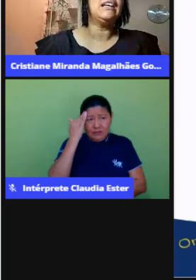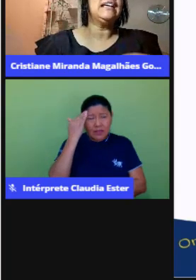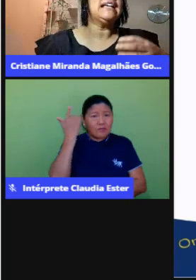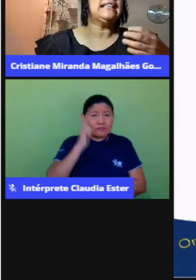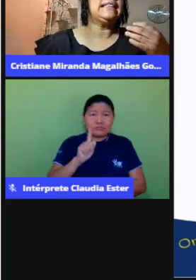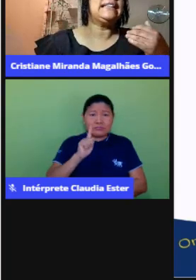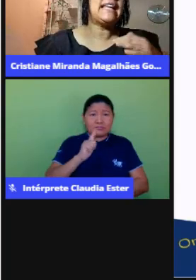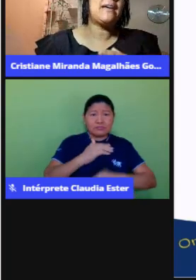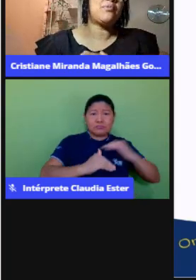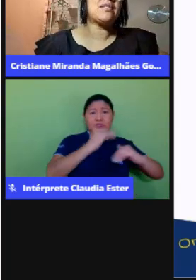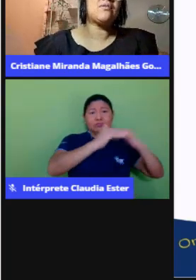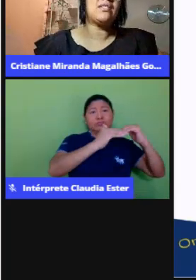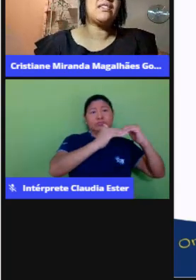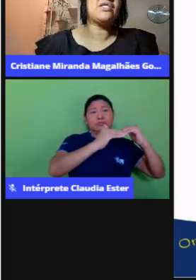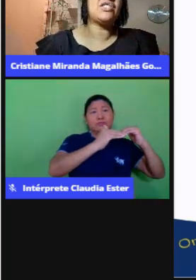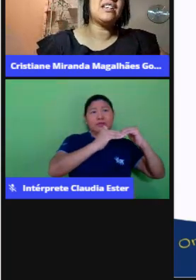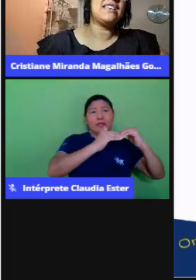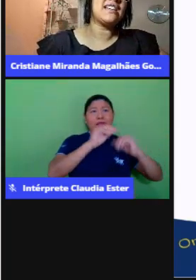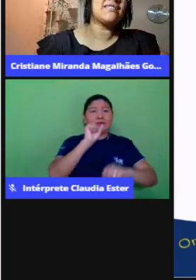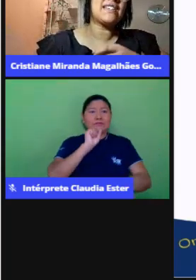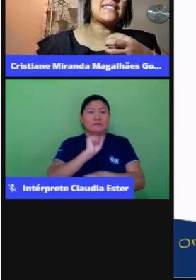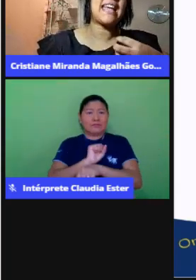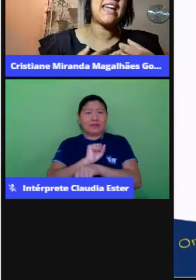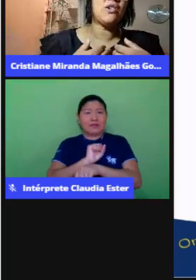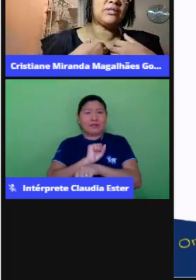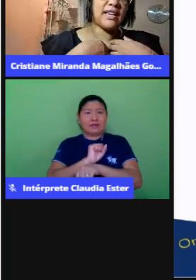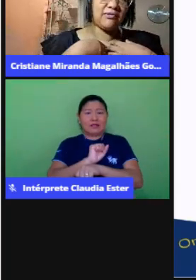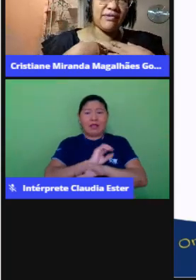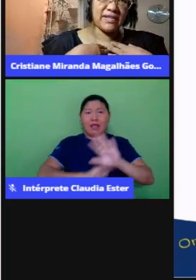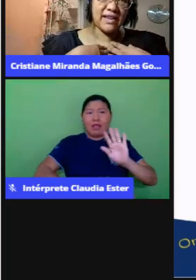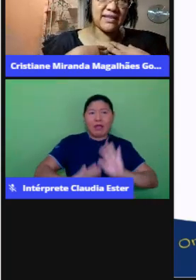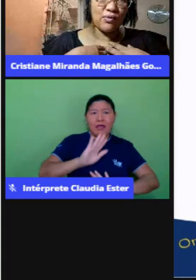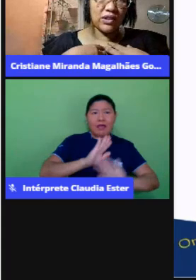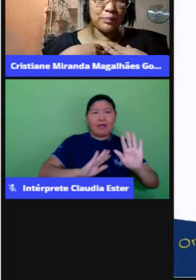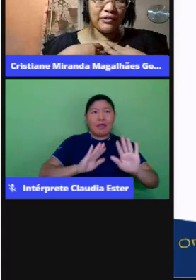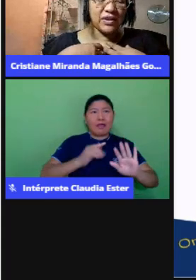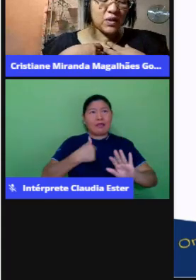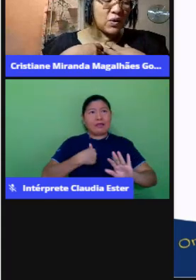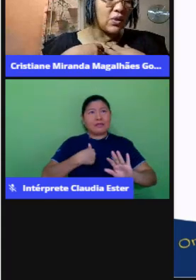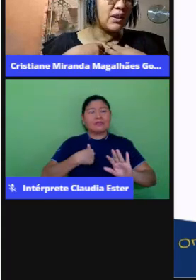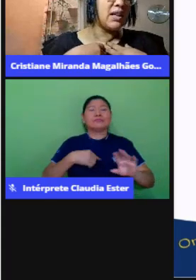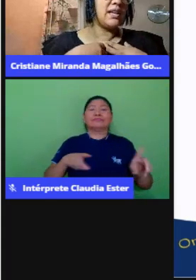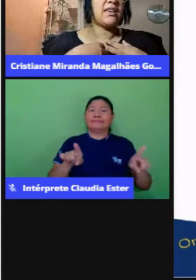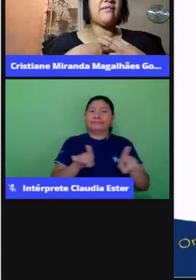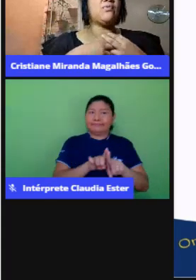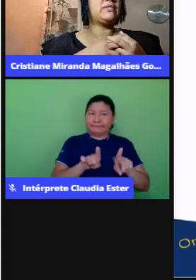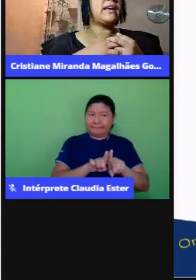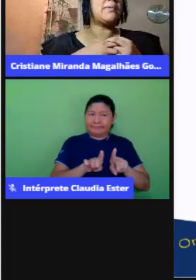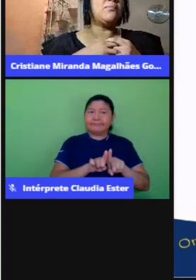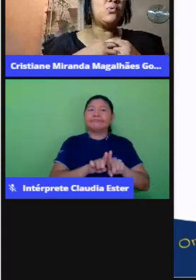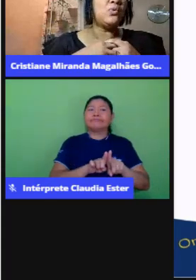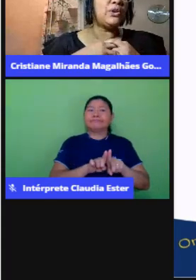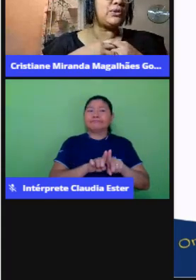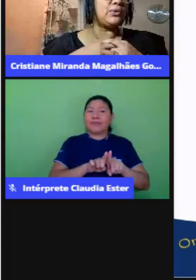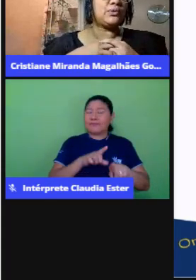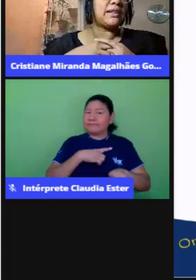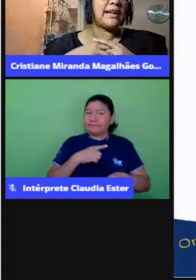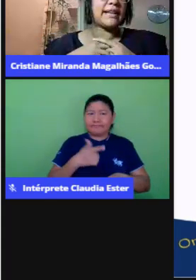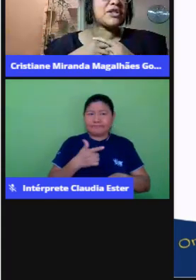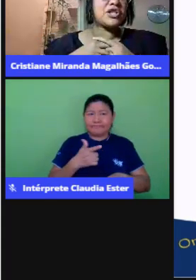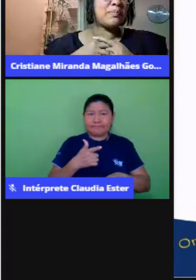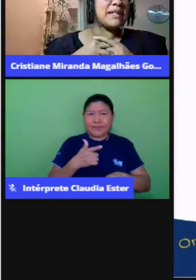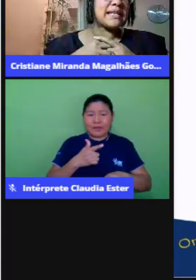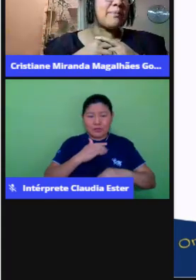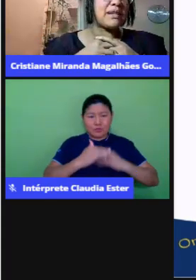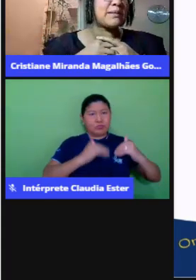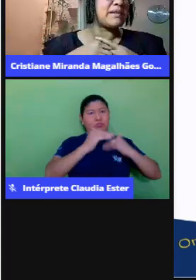aprofunda. Nem para o estudante, e às vezes eu tenho deficiência enquanto professor, que é um tema muito,